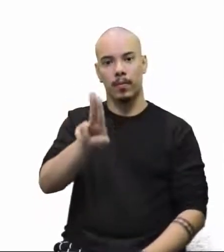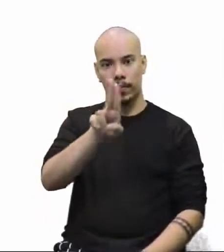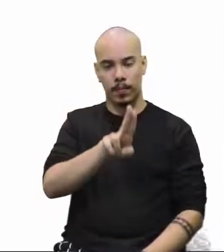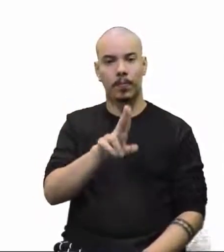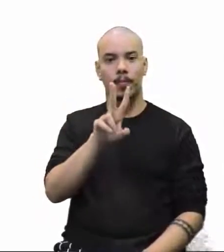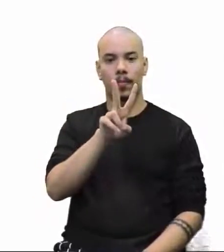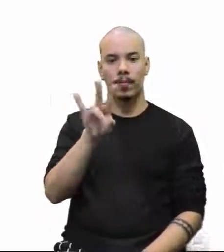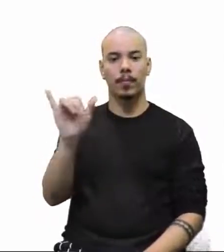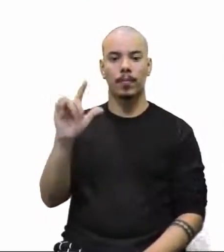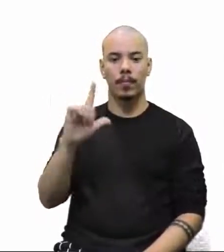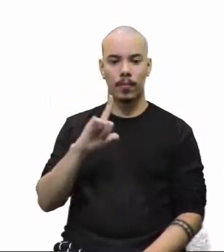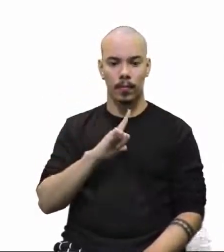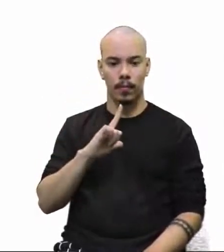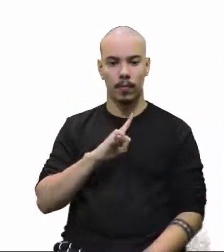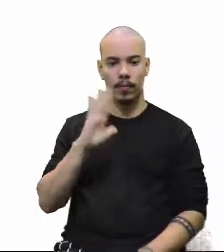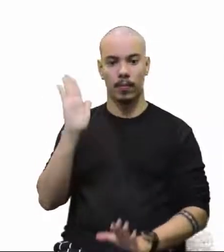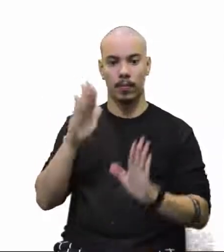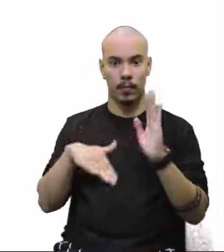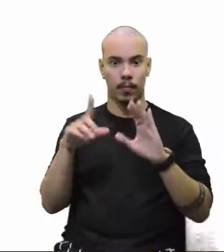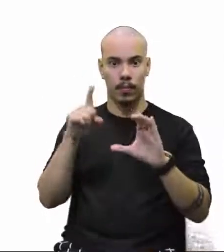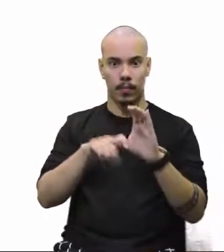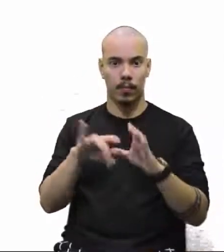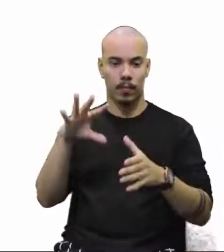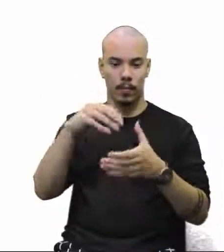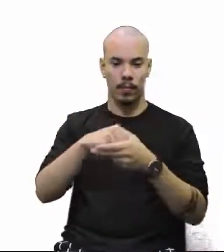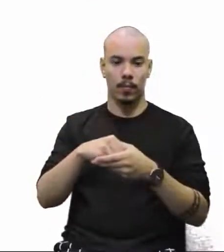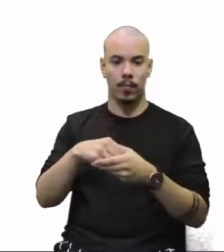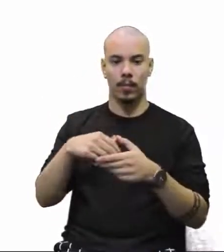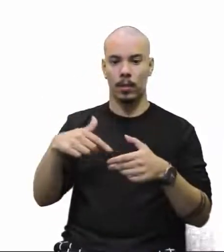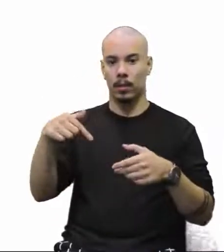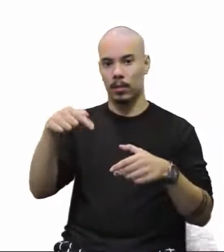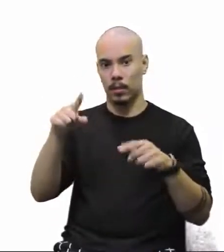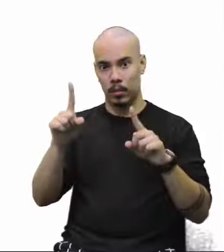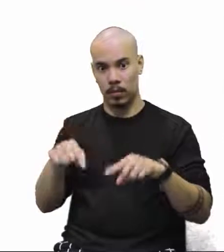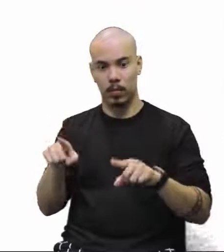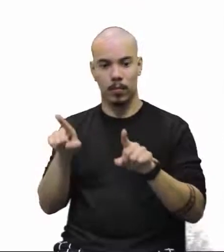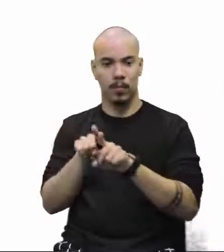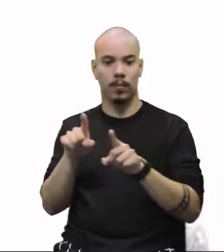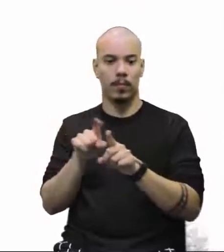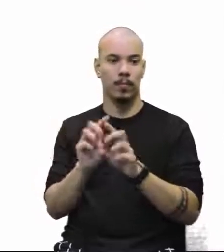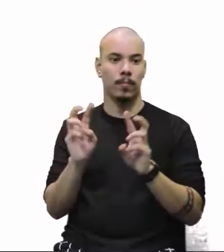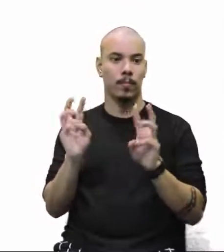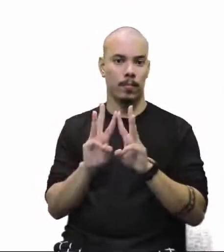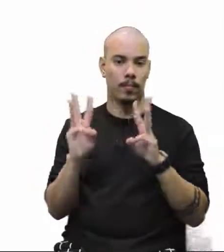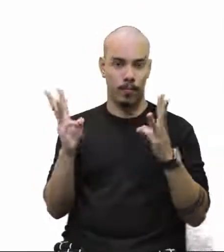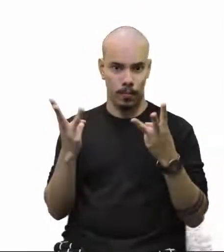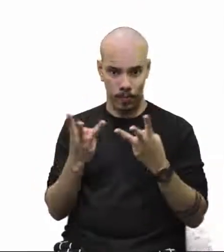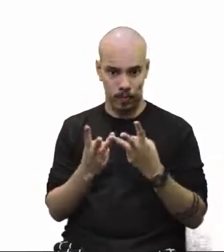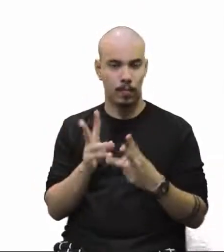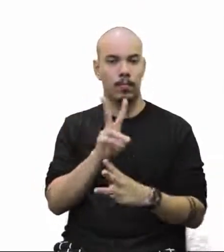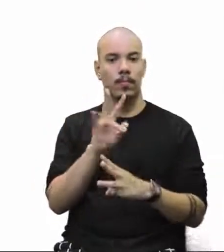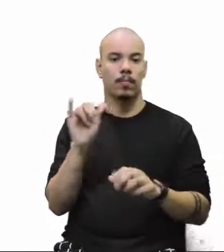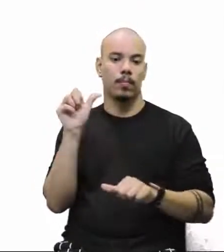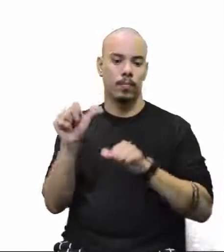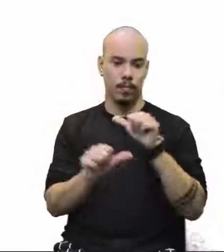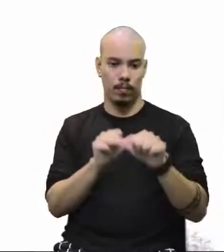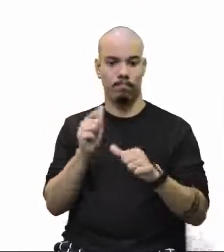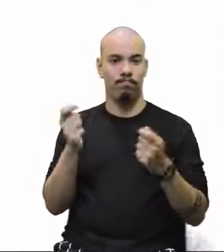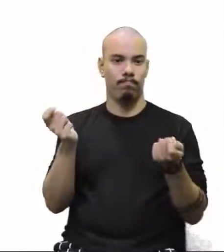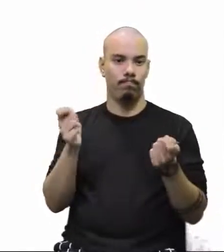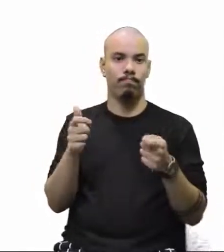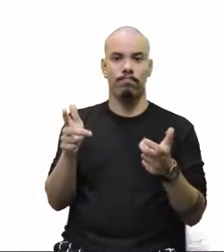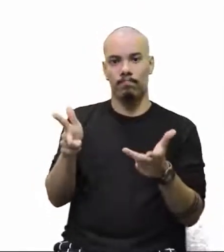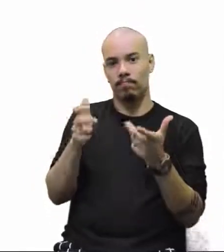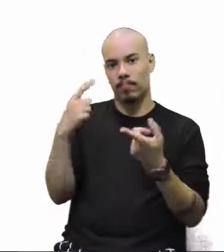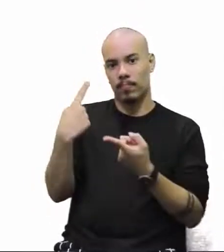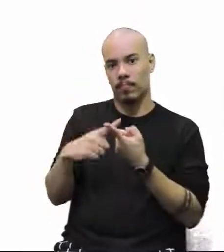vai ter o quê? Dependendo da intensidade do campo, do valor da carga ou da massa, você vai mudar. Aqui dá para perceber, né, que a